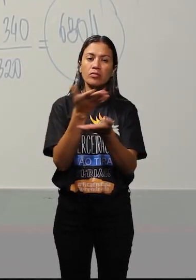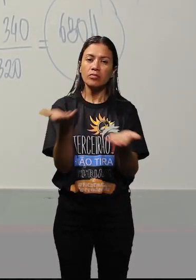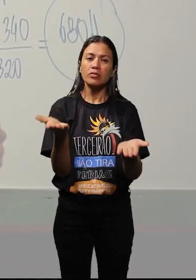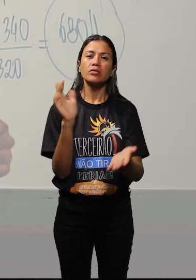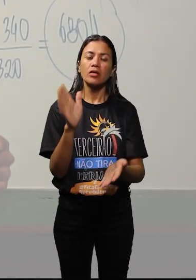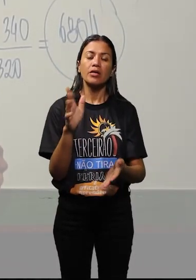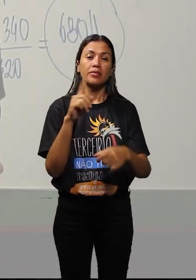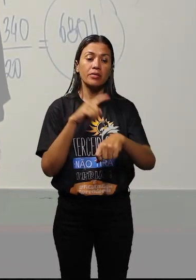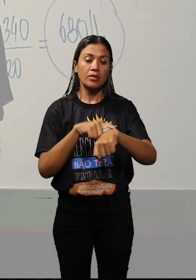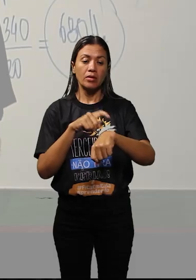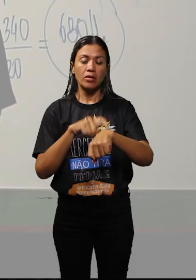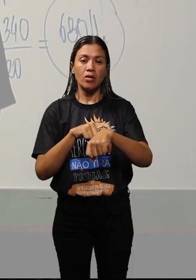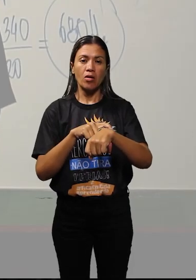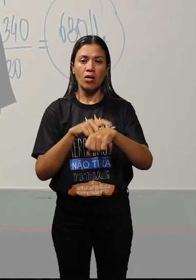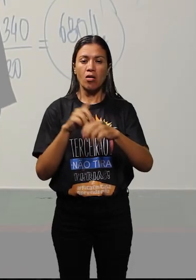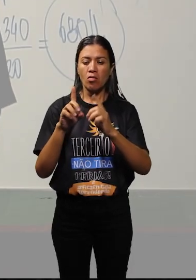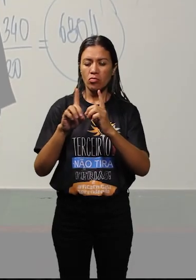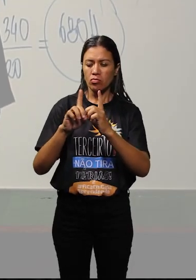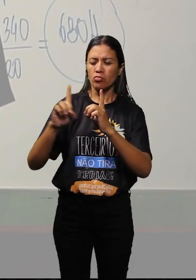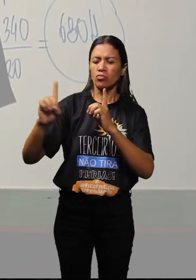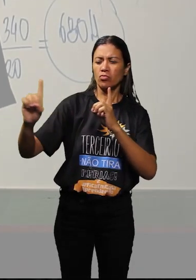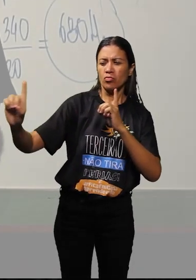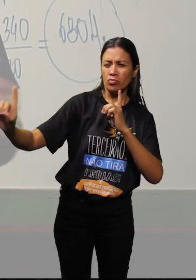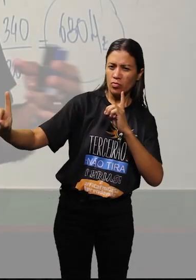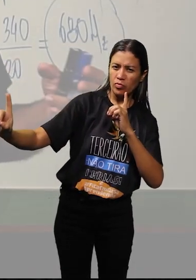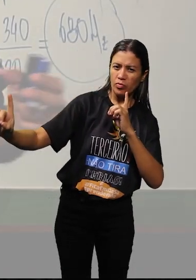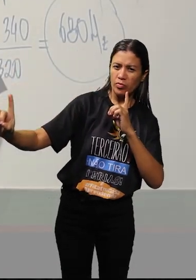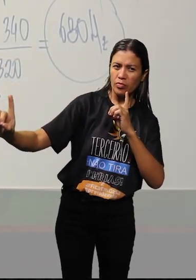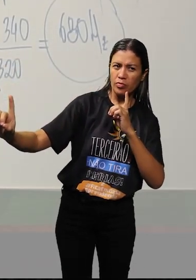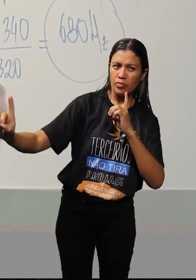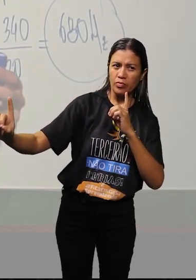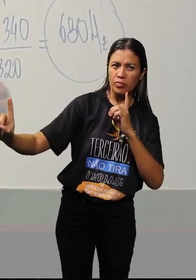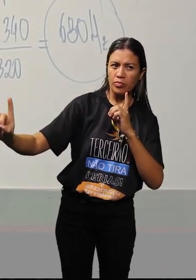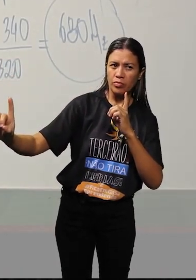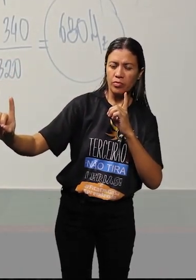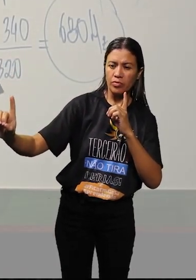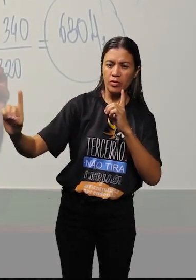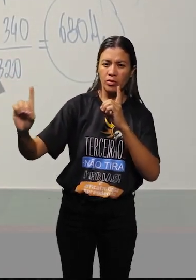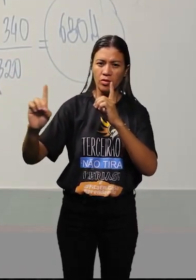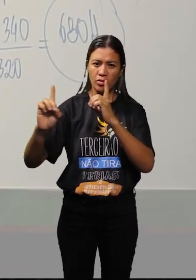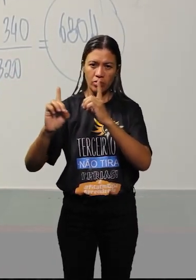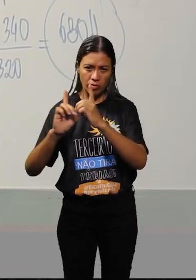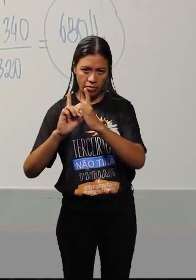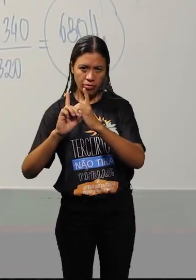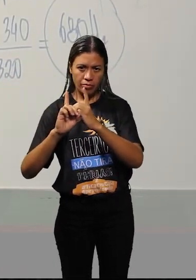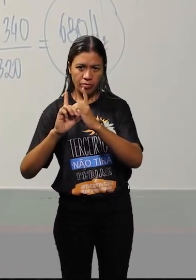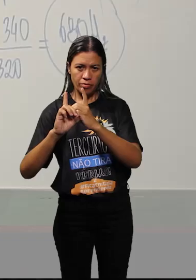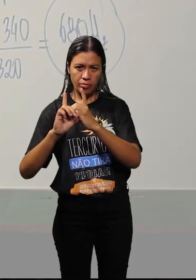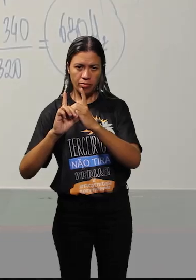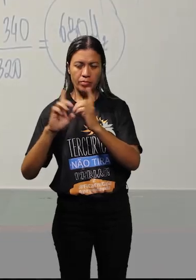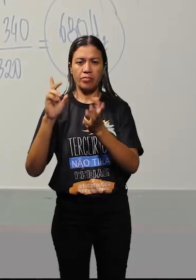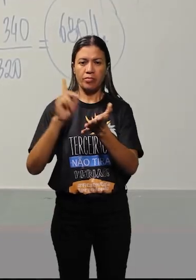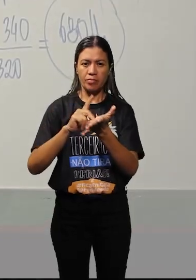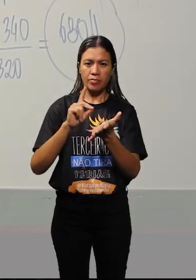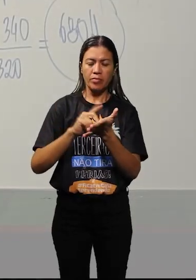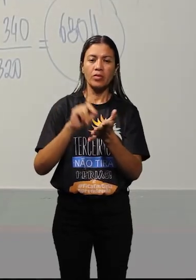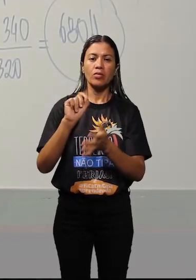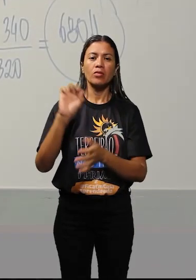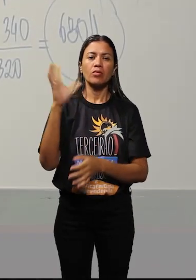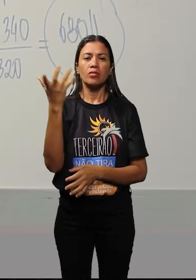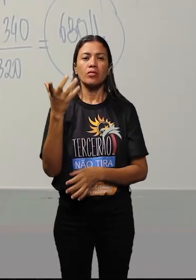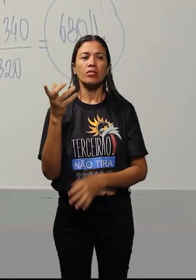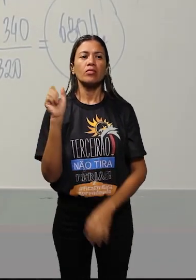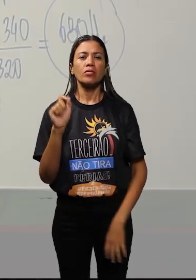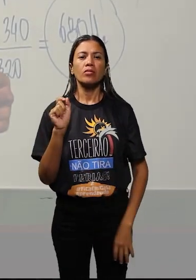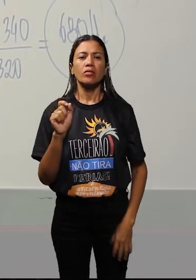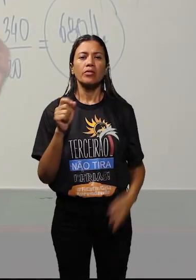Se eu tiver um afastamento entre eles, né, eu falei aproximação, foi aproximação, uma frequência cada vez maior.